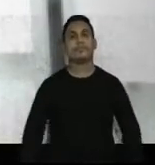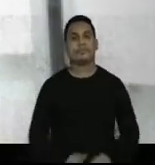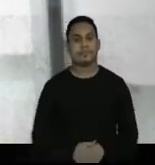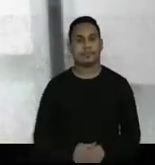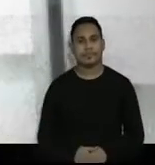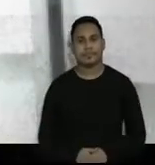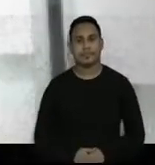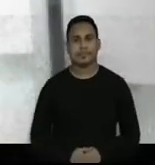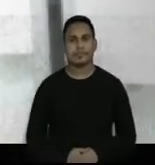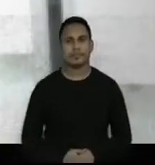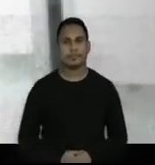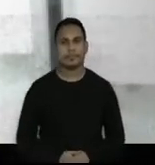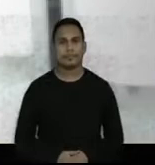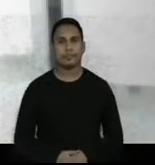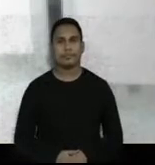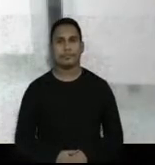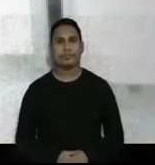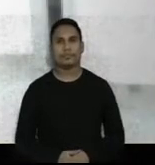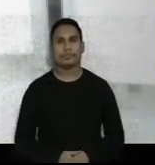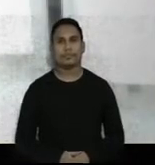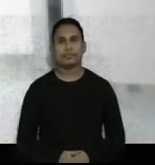E só um minuto.